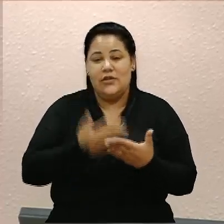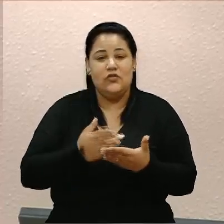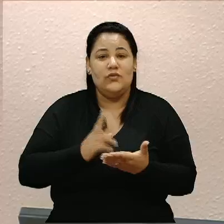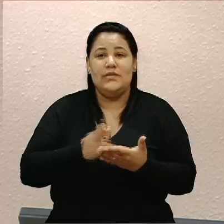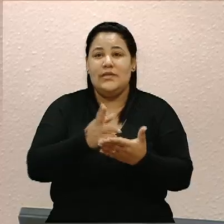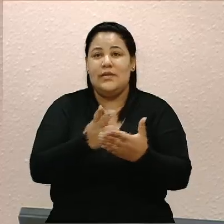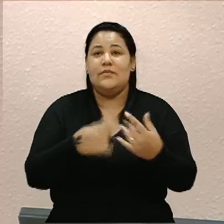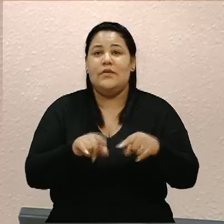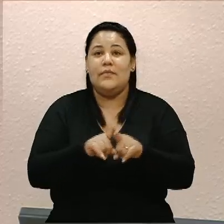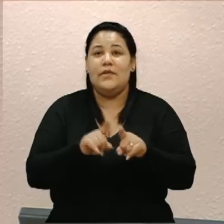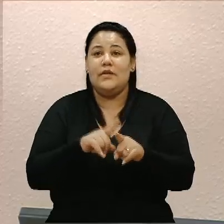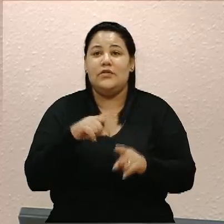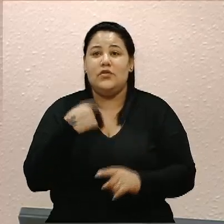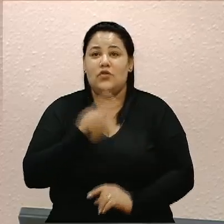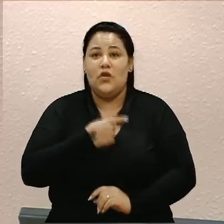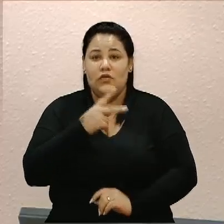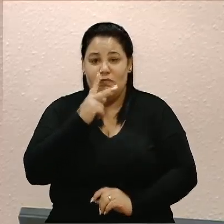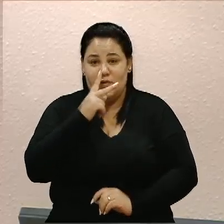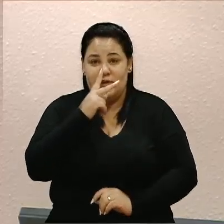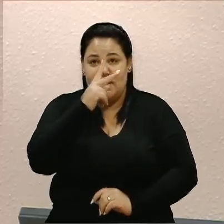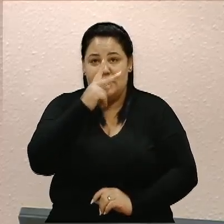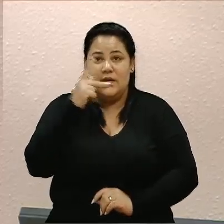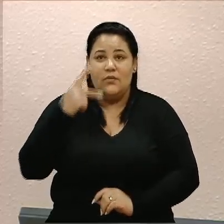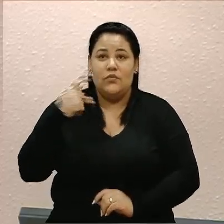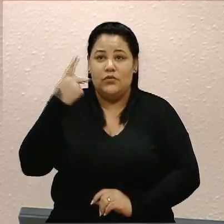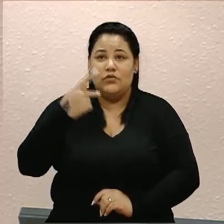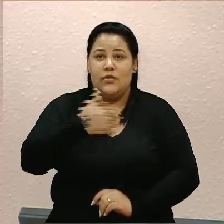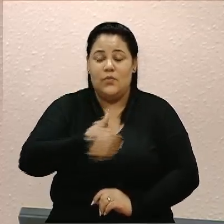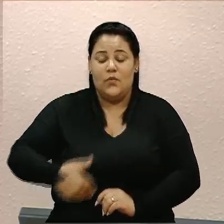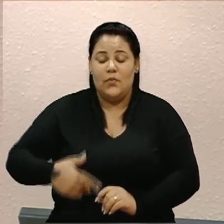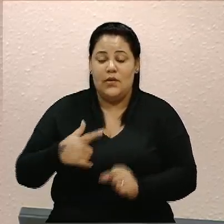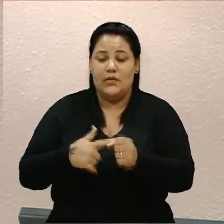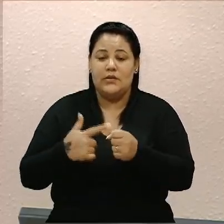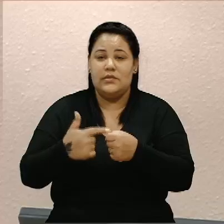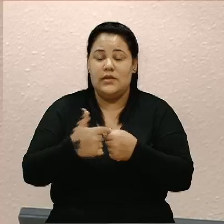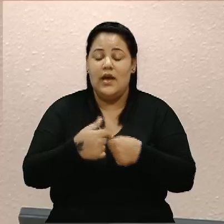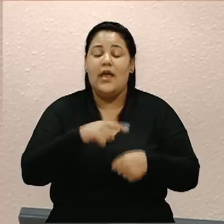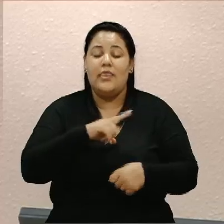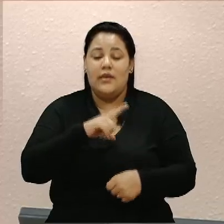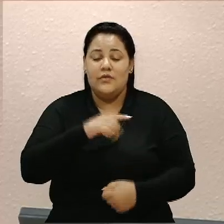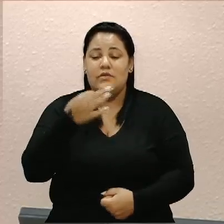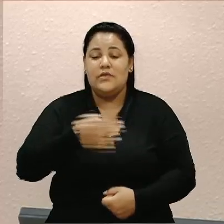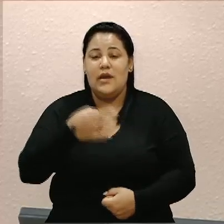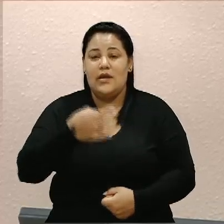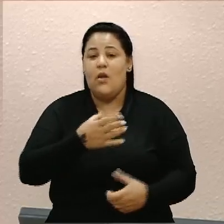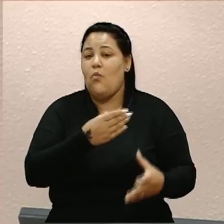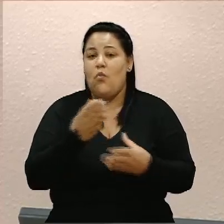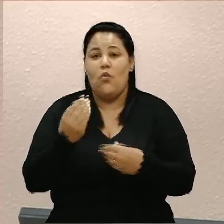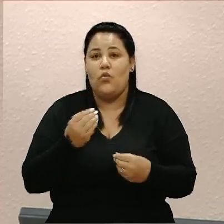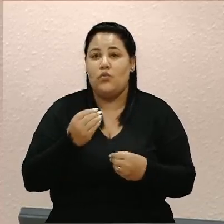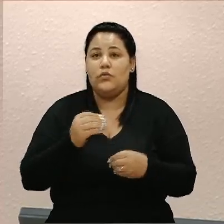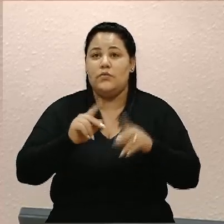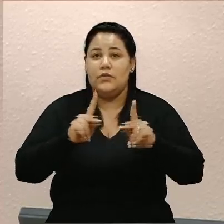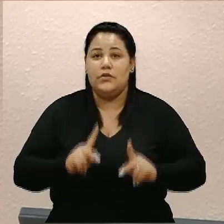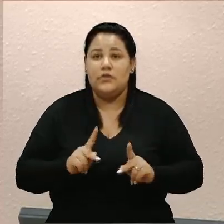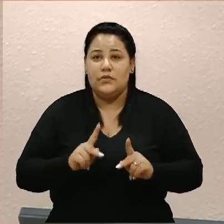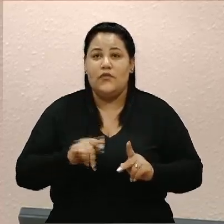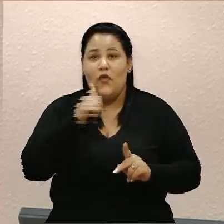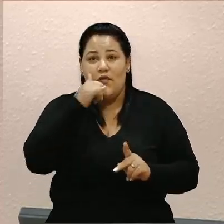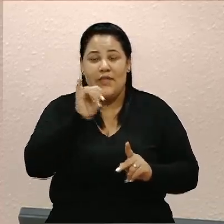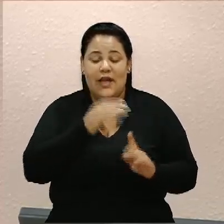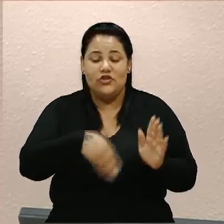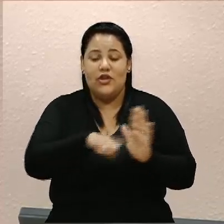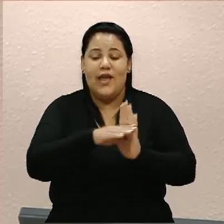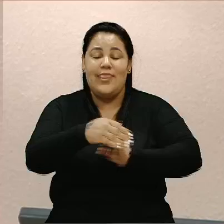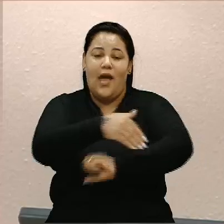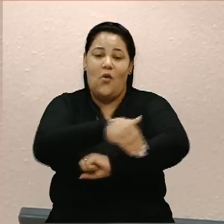Então, se nós fortalecermos as políticas públicas na nossa cidade, tenho certeza que muitas pessoas vão deixar de chegar até as ruas, né? Porque depois